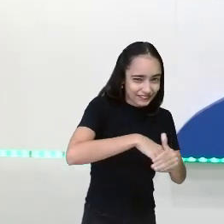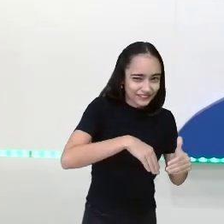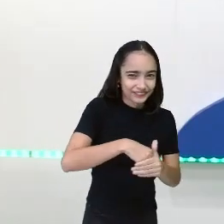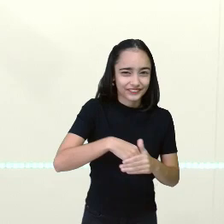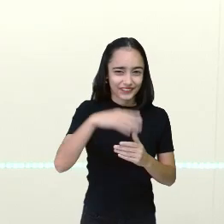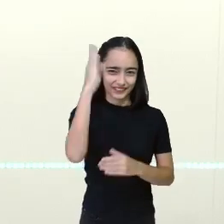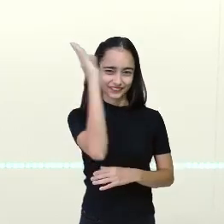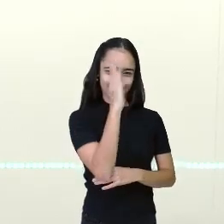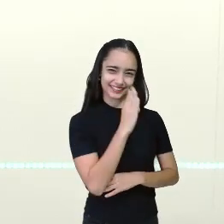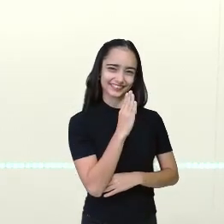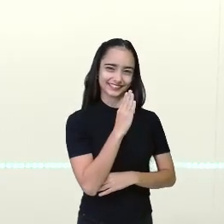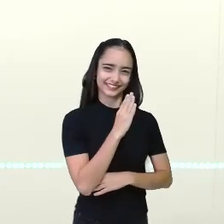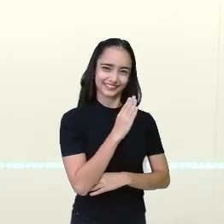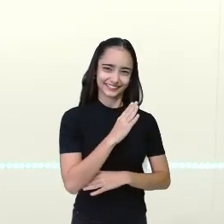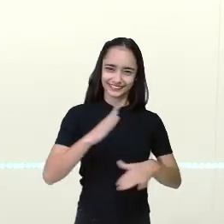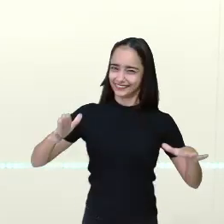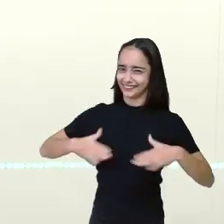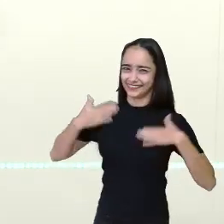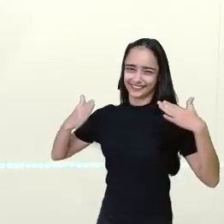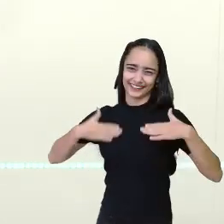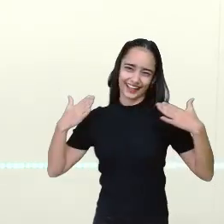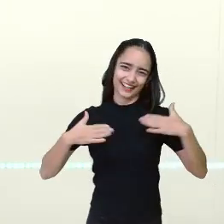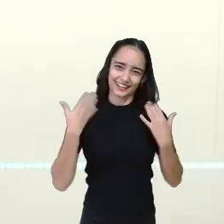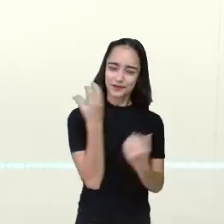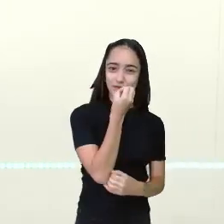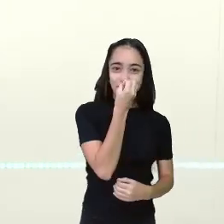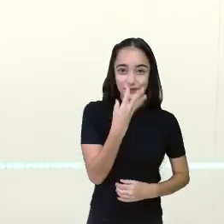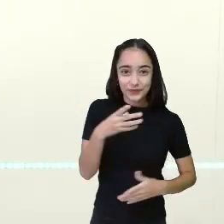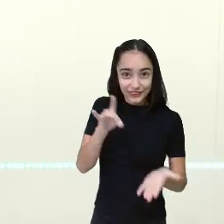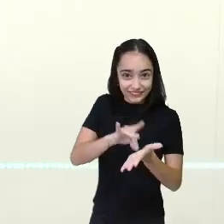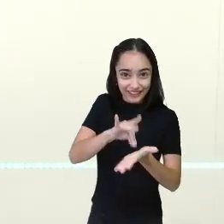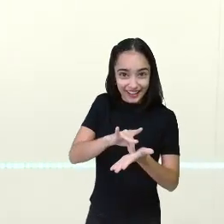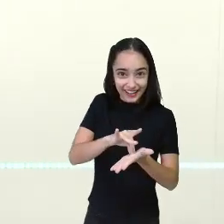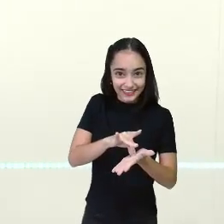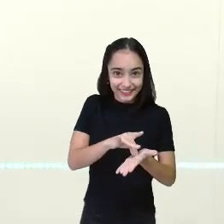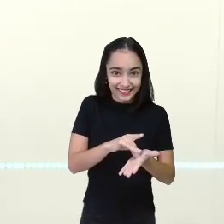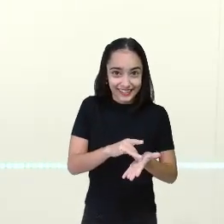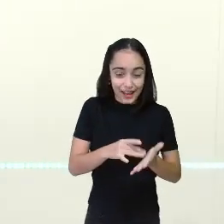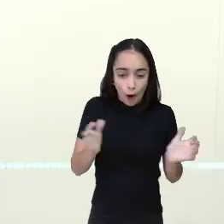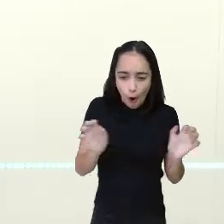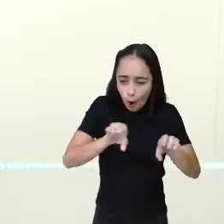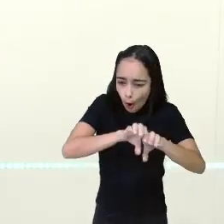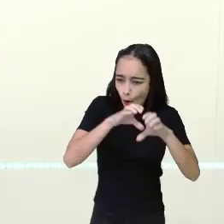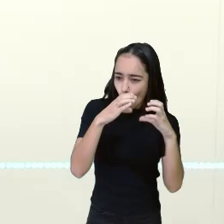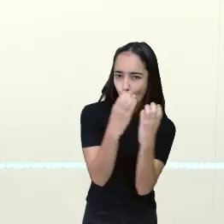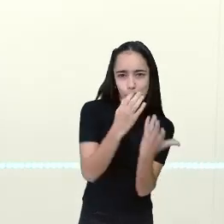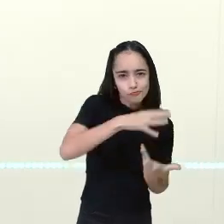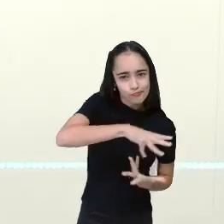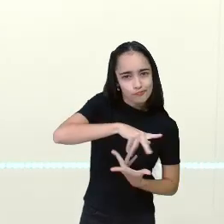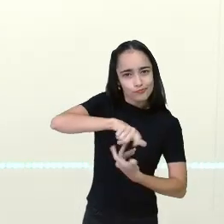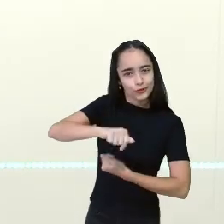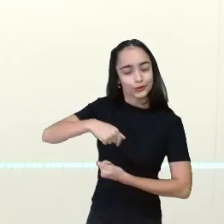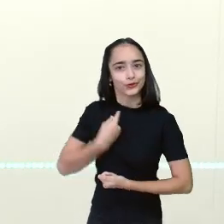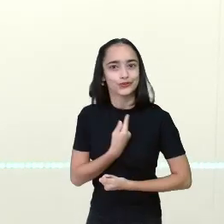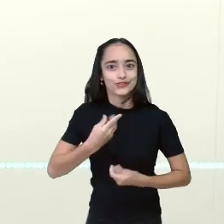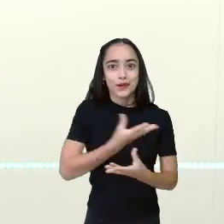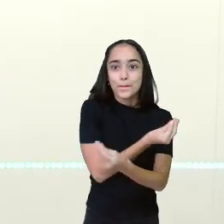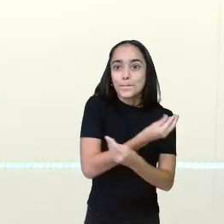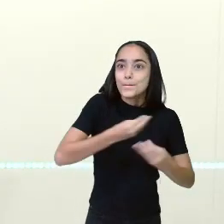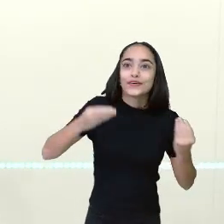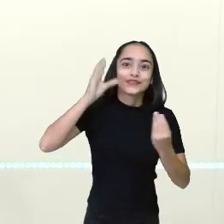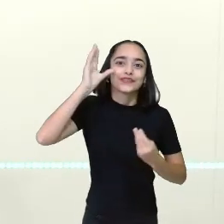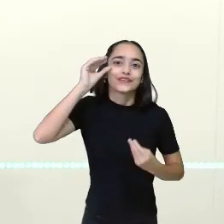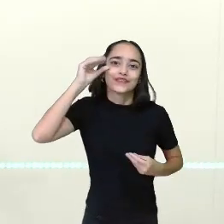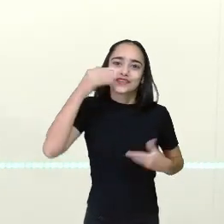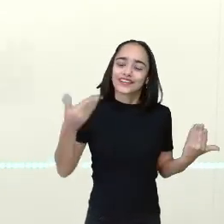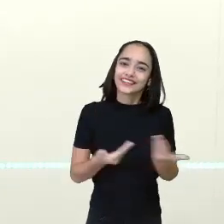Brasileira. Gente, que alegria. Muito bom, não é? Isso Copa do mesmo. Mundo, olha só. Temos tantas curiosidades